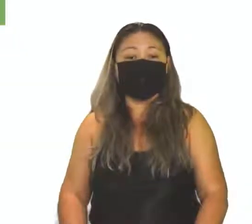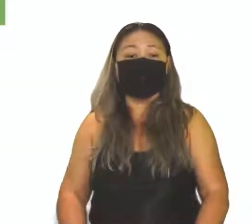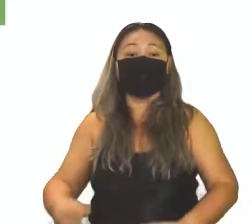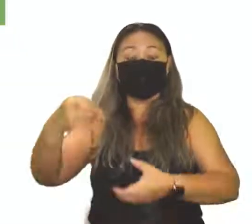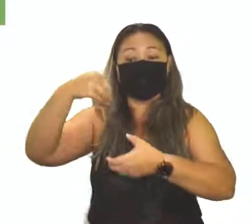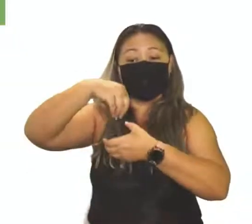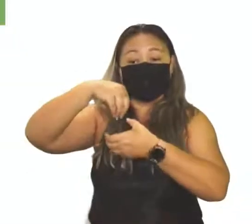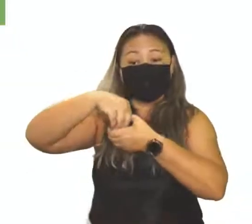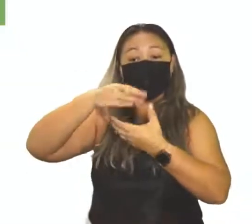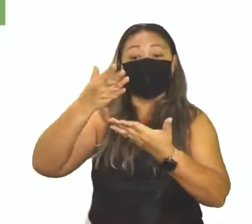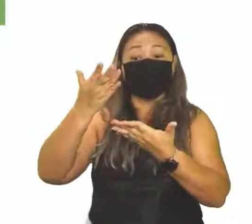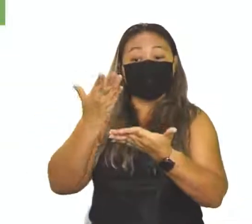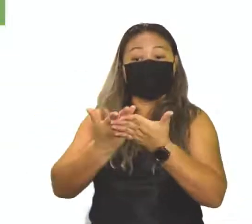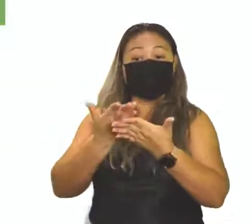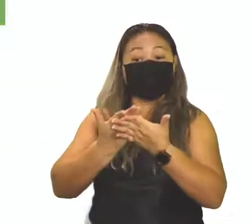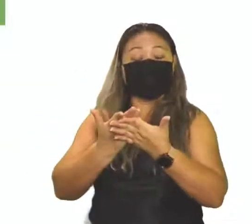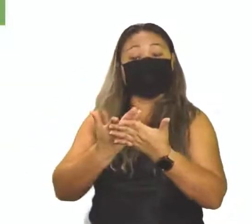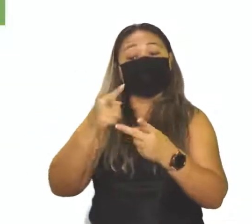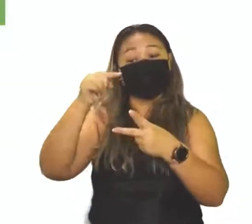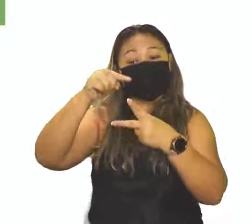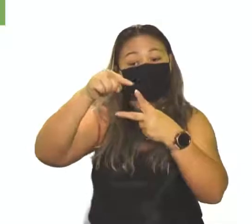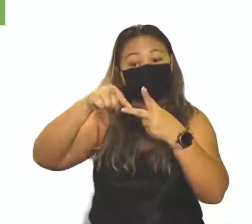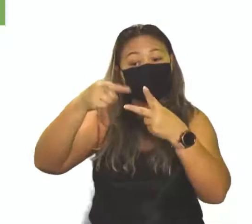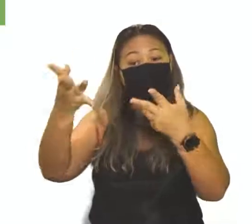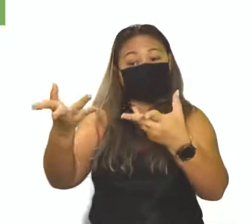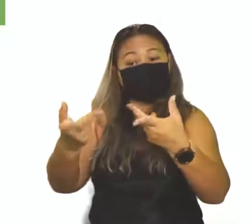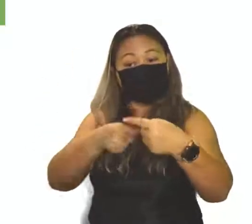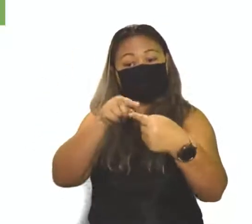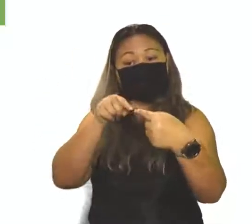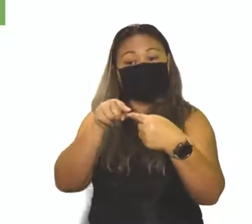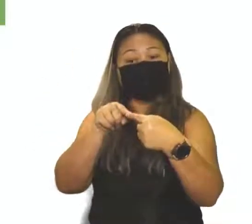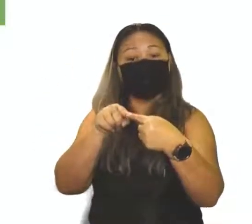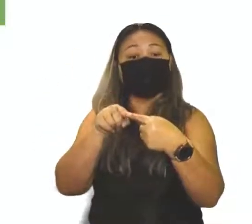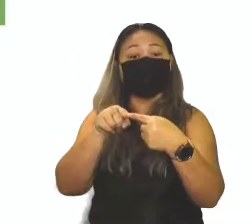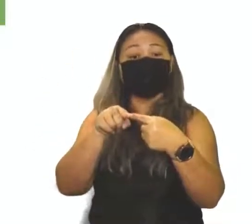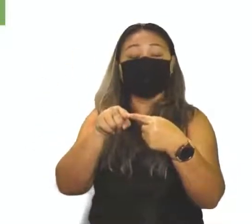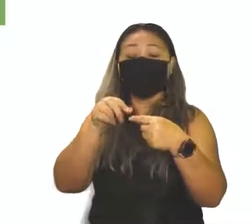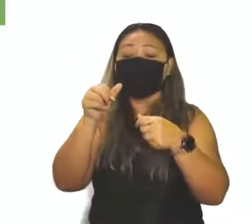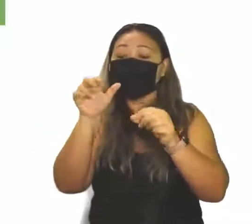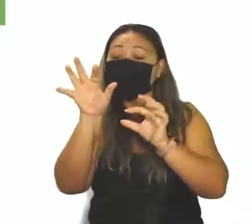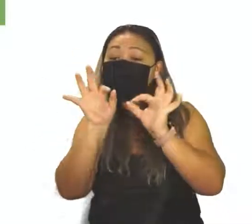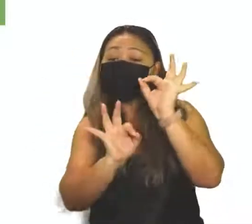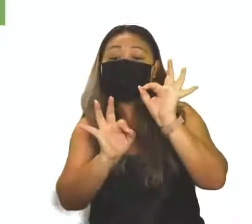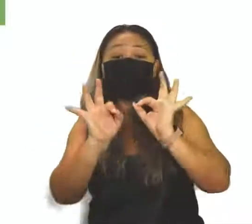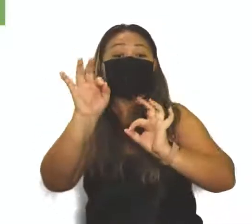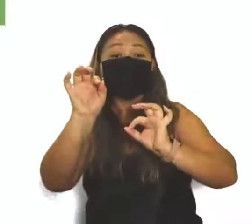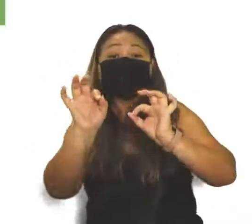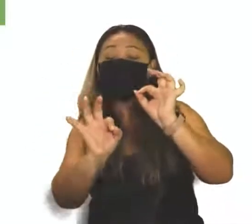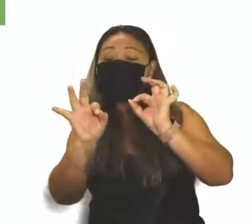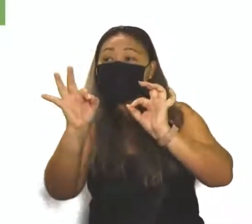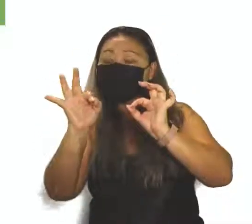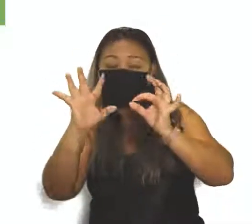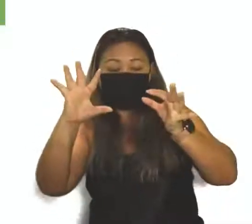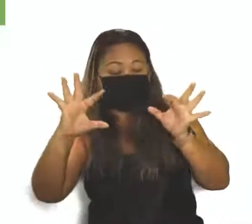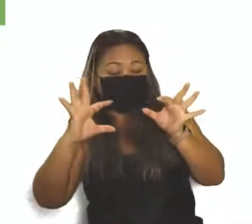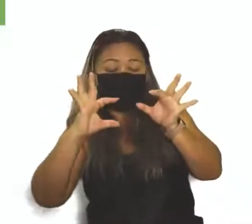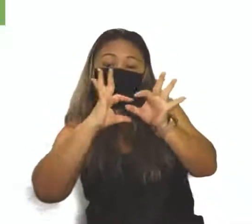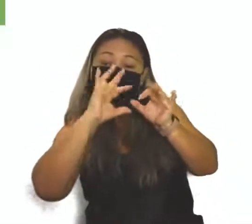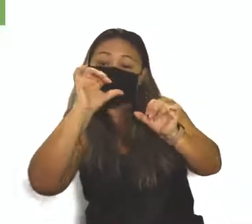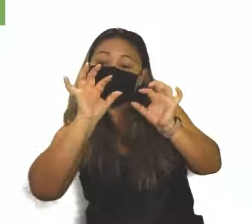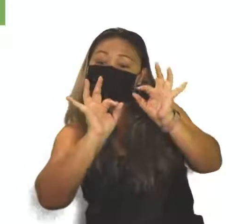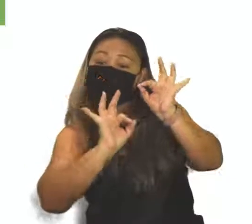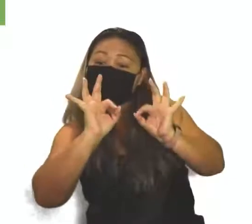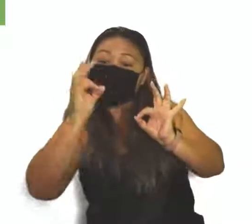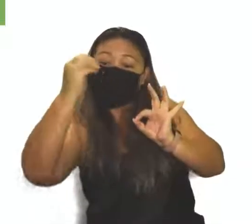Dentro dessa aula de hoje, temos 2 habilidades. Uma é articular o conhecimento filosófico